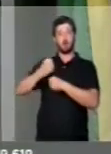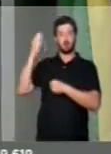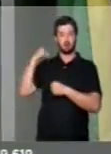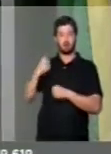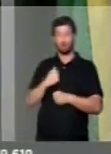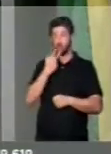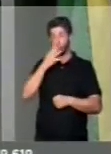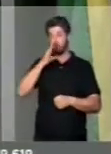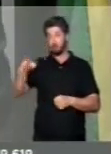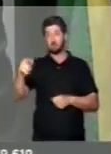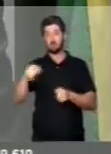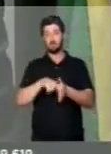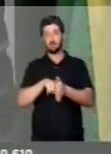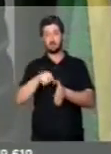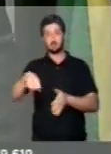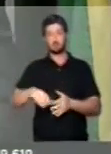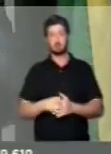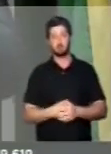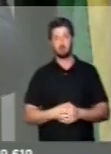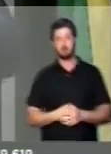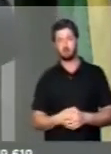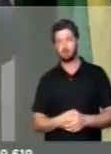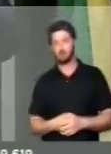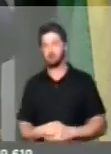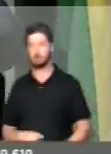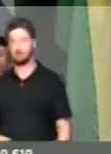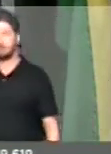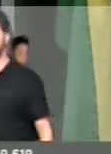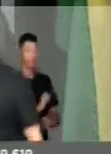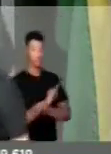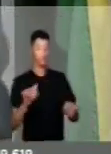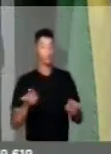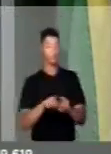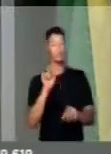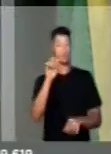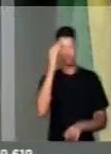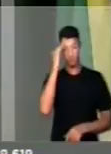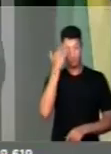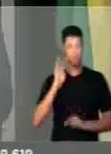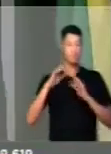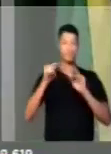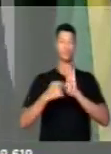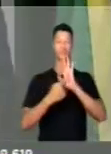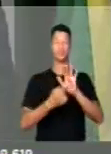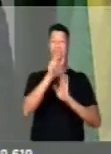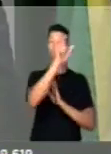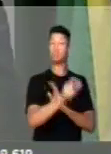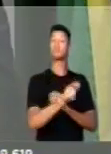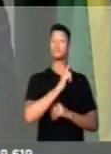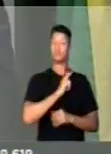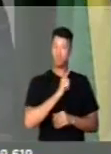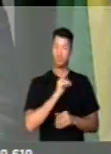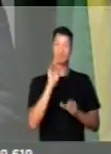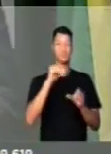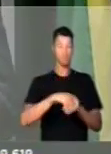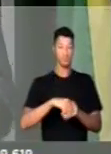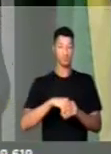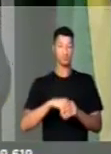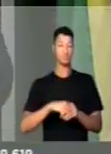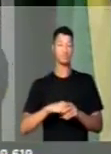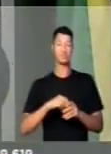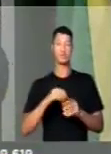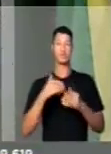eu disse que ele tinha que ser investigado, e que disse que entendia que tudo indicava que ele estava